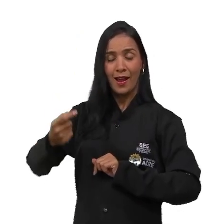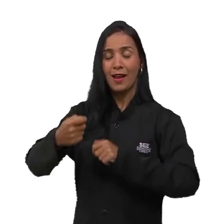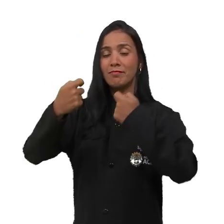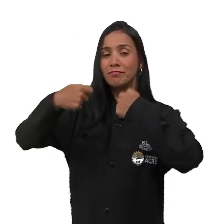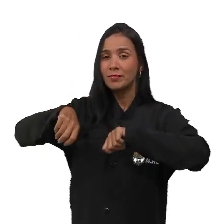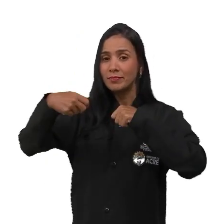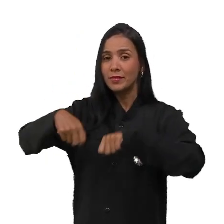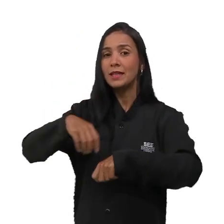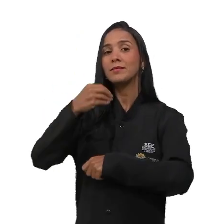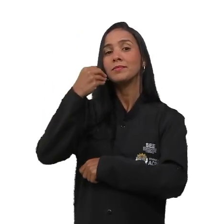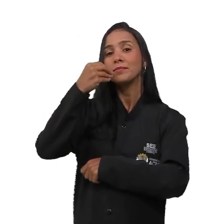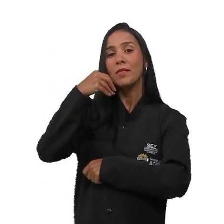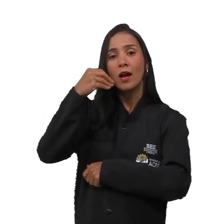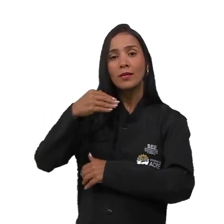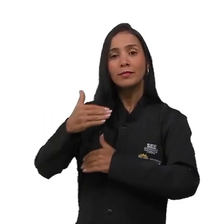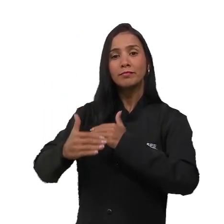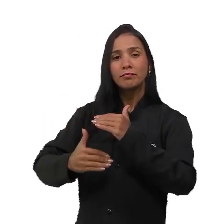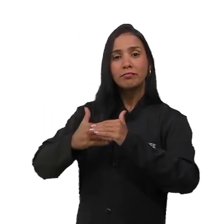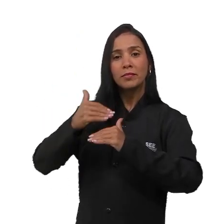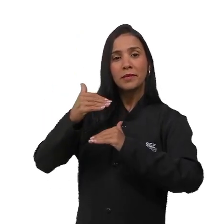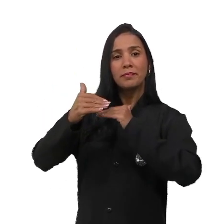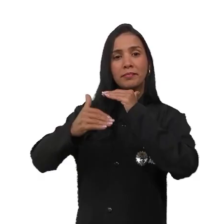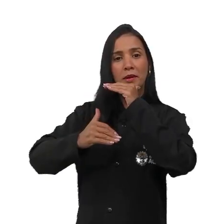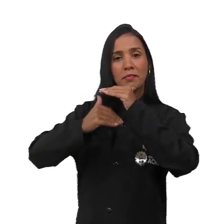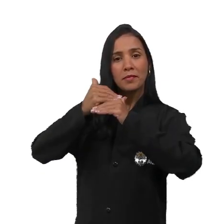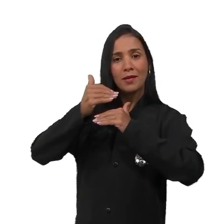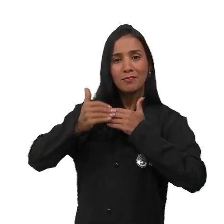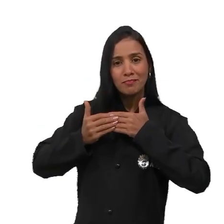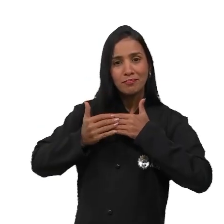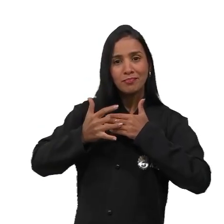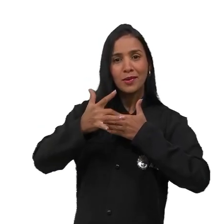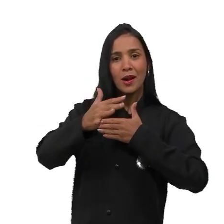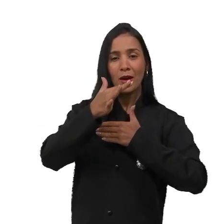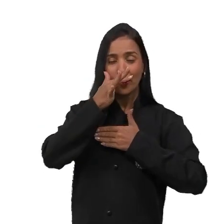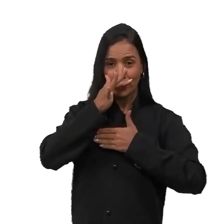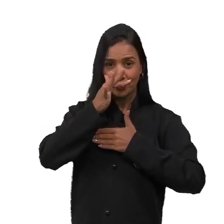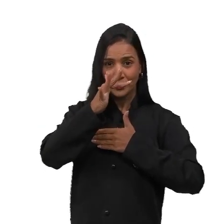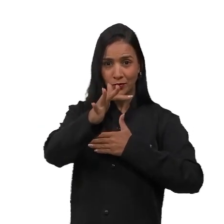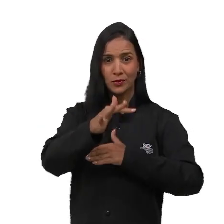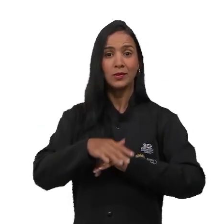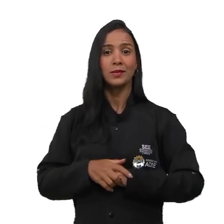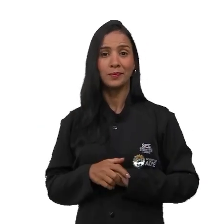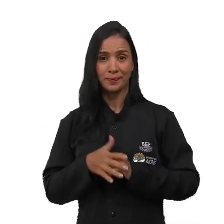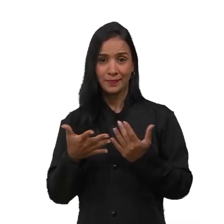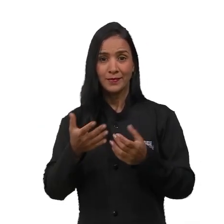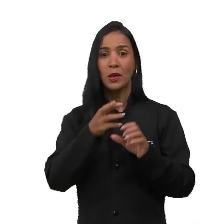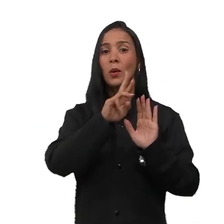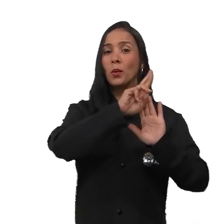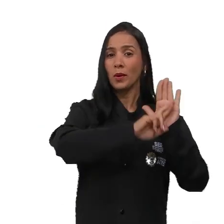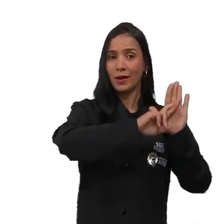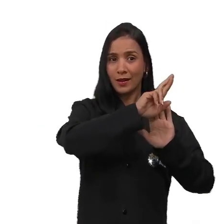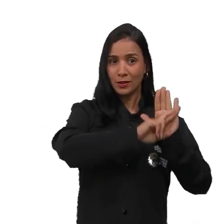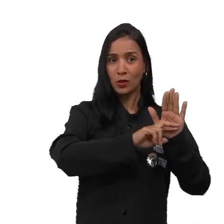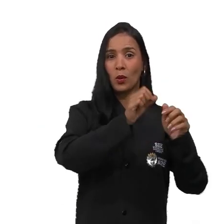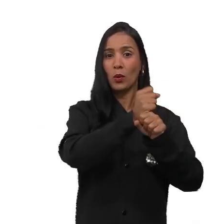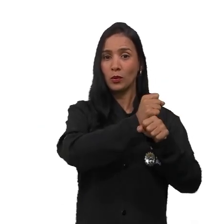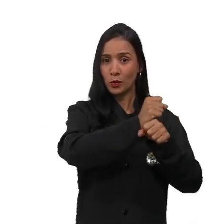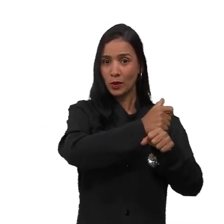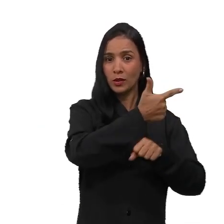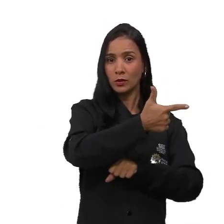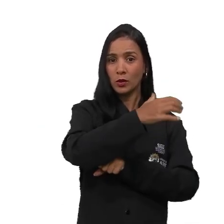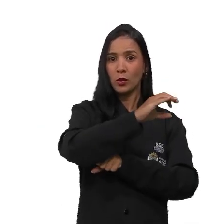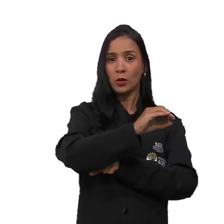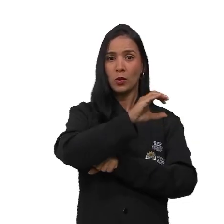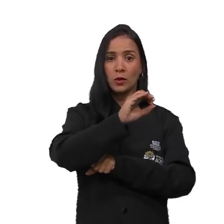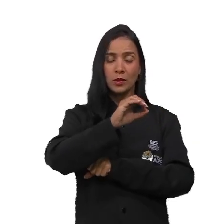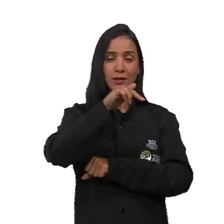econômico regular nos próximos anos. Então, o relatório sobre a África dizia basicamente isso, ó, lá em 2007,